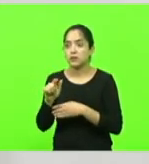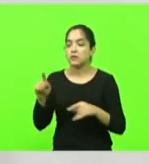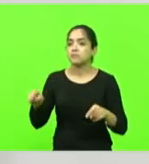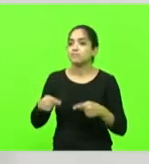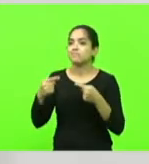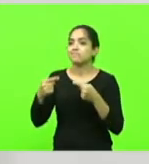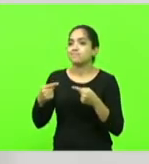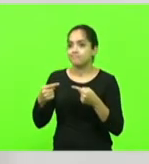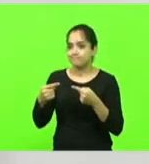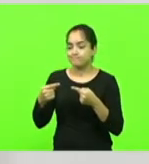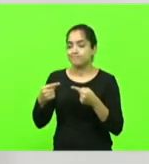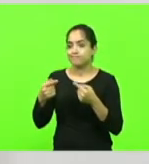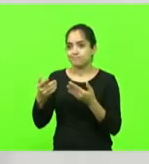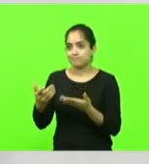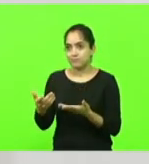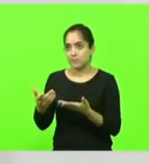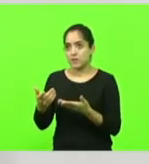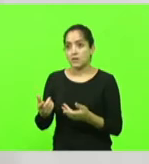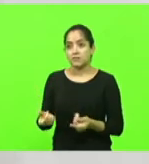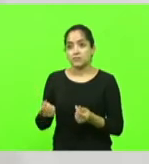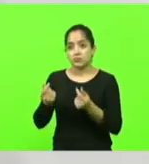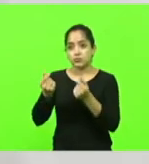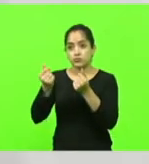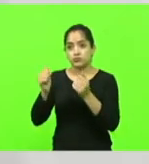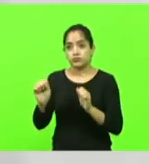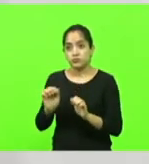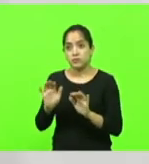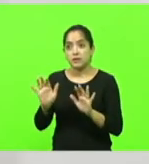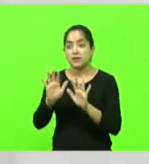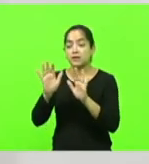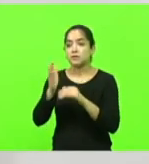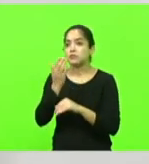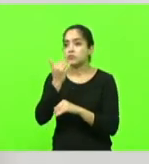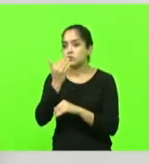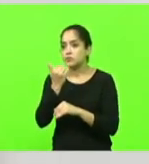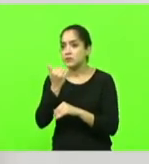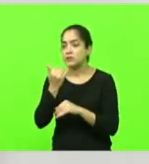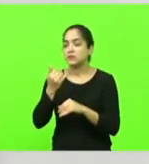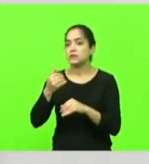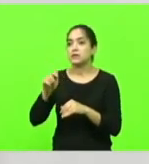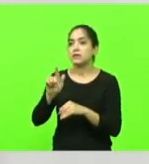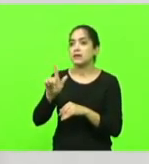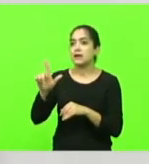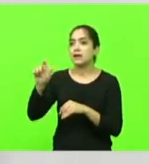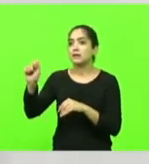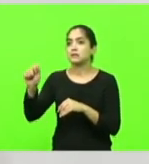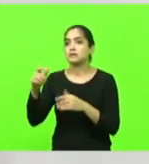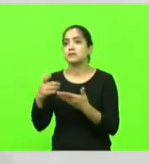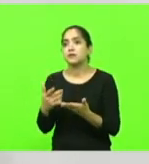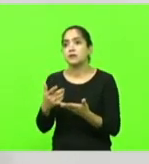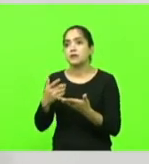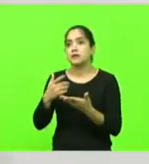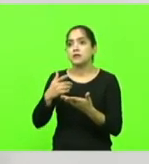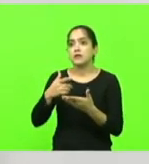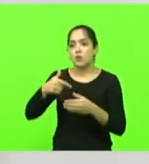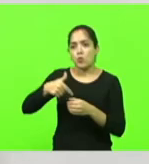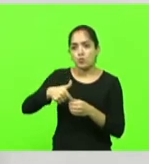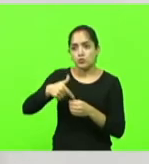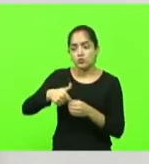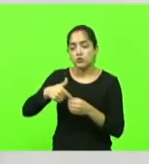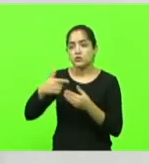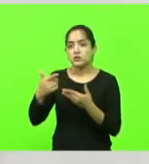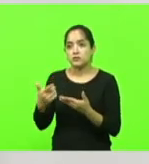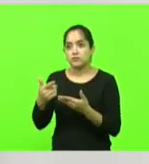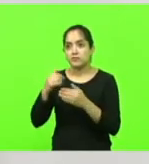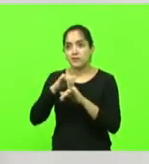terrível carestia devido à disparada dos preços dos alimentos, do gás de cozinha, dos combustíveis, que ainda temos aí a